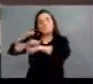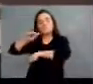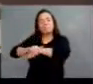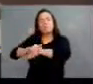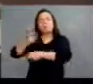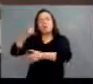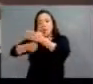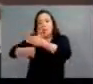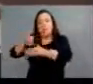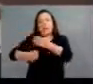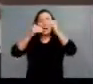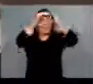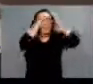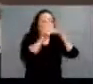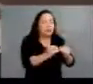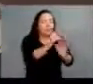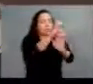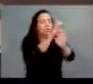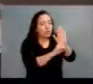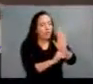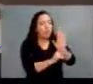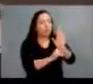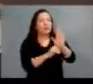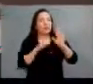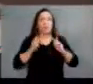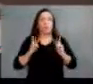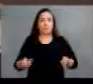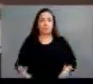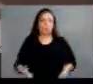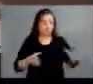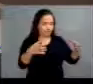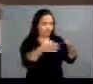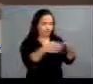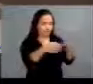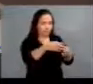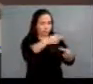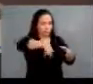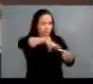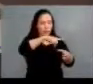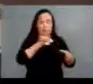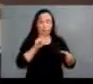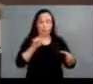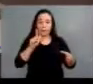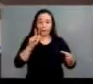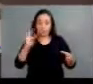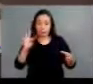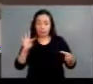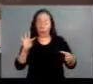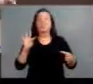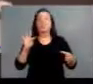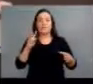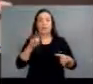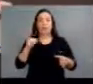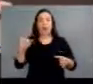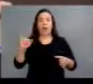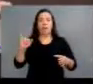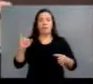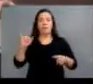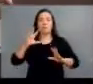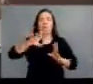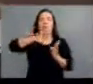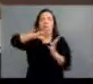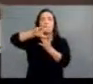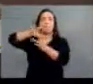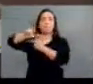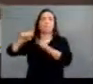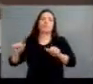que respeite os direitos de cidadania desta comunidade, nós seremos uma humanidade alargada.